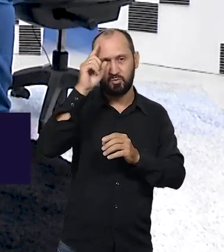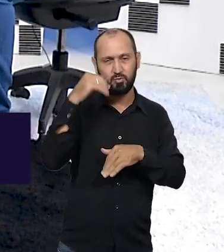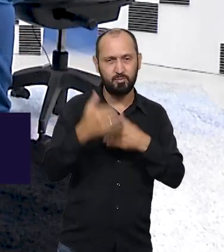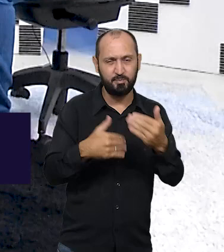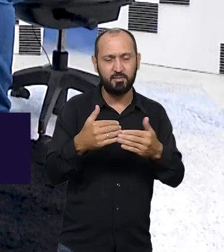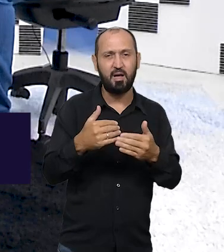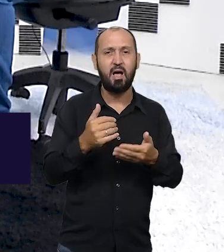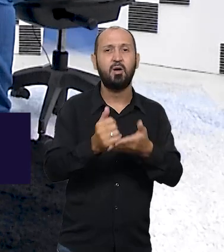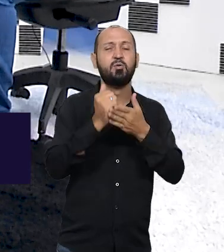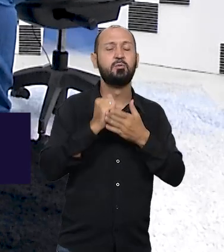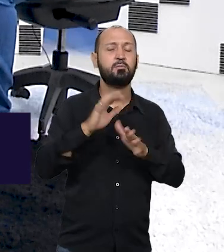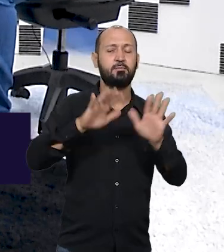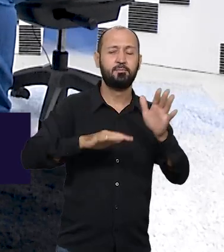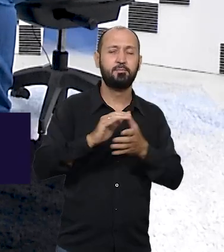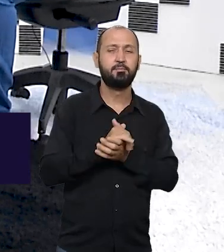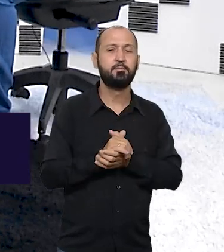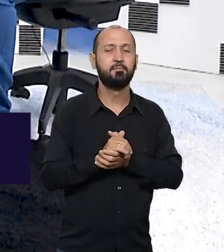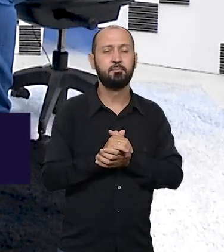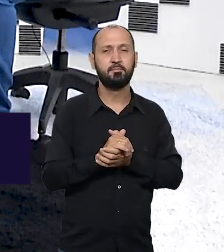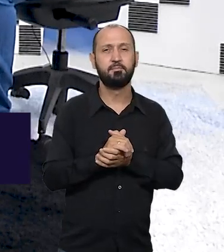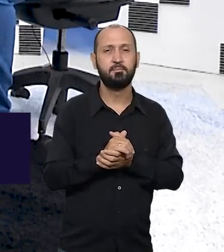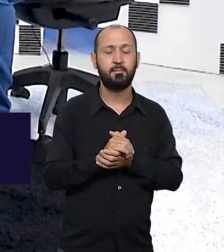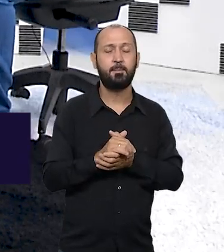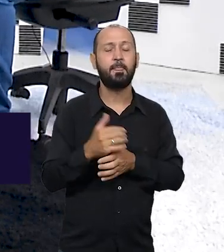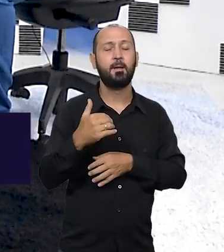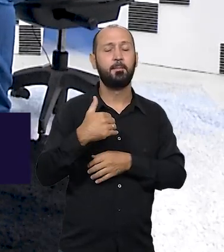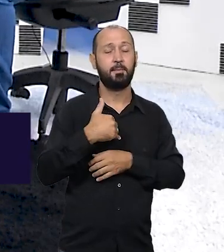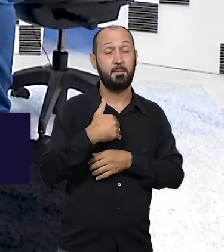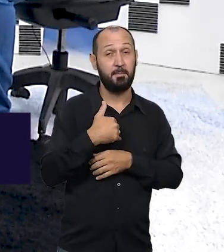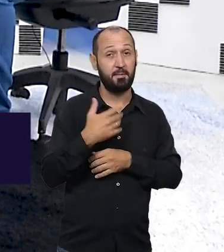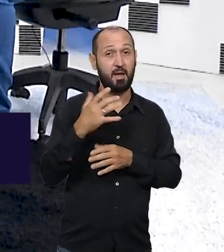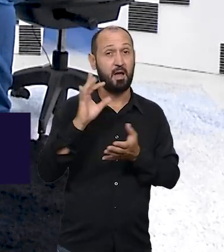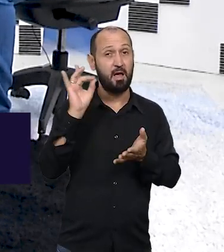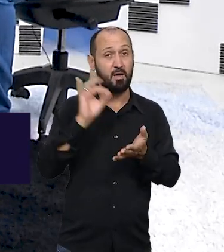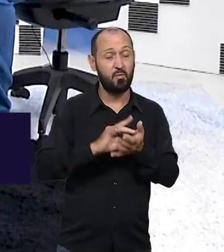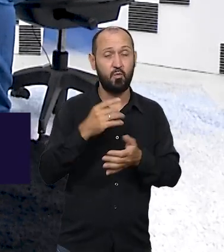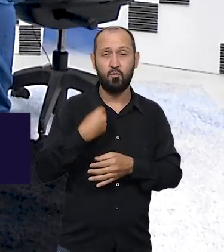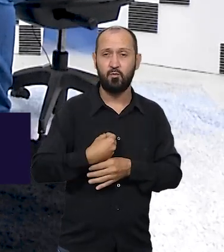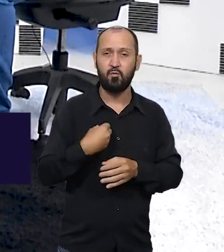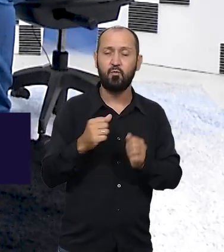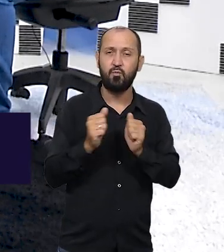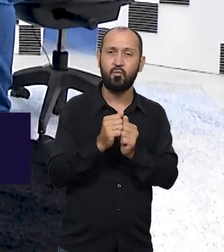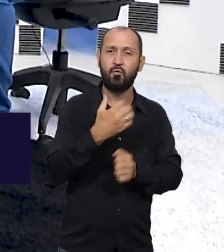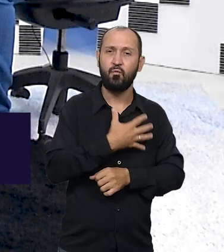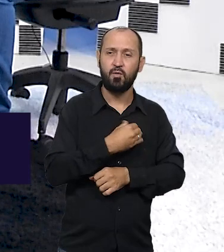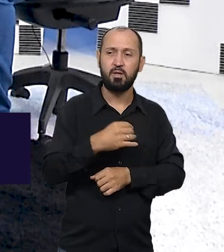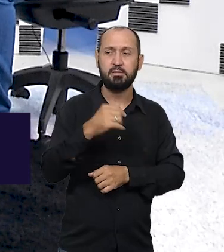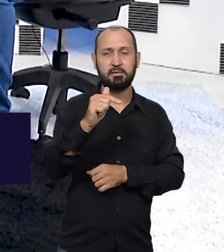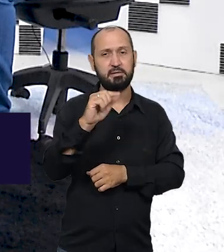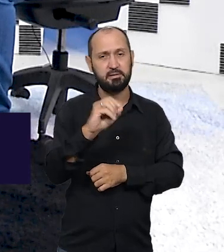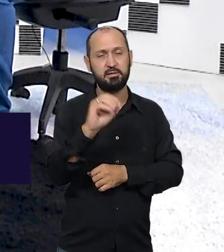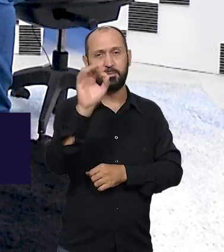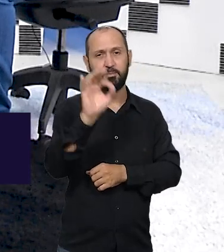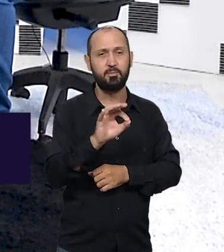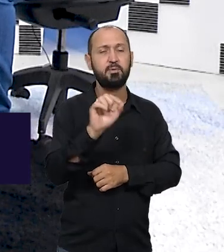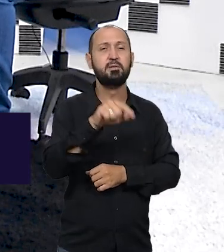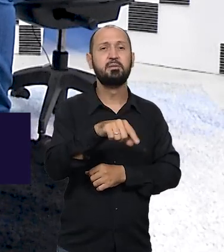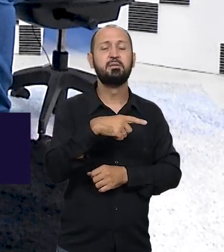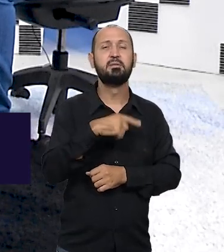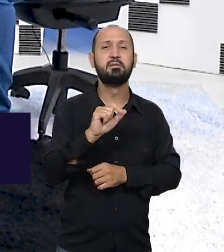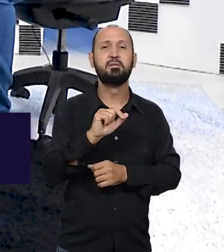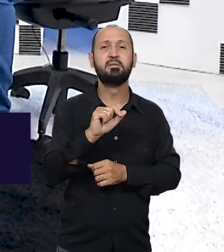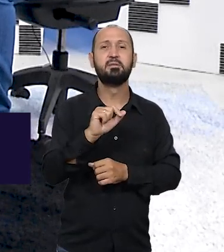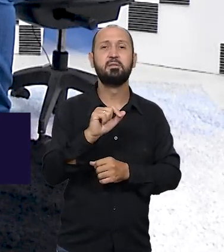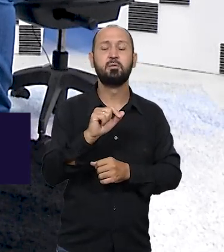assim, para a minha realidade, para aquilo que eu vivo com meu filho, 70% da estabilização dele se deve à rotina. Isso